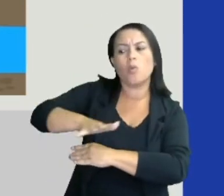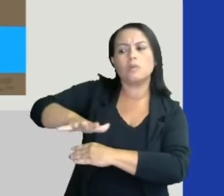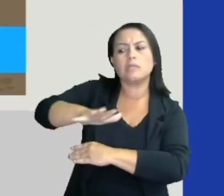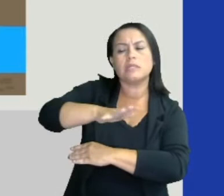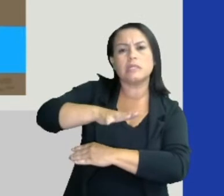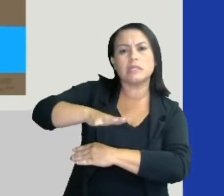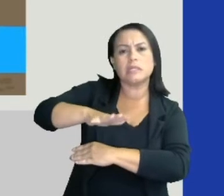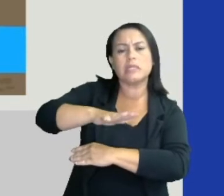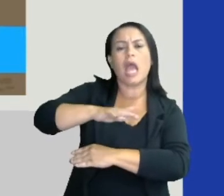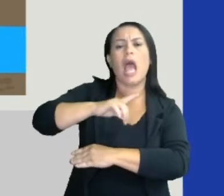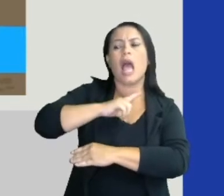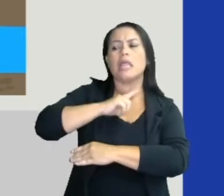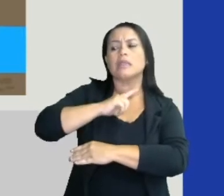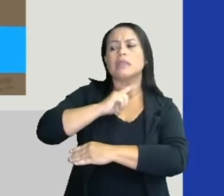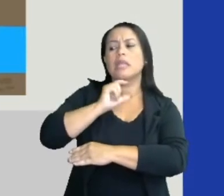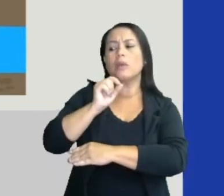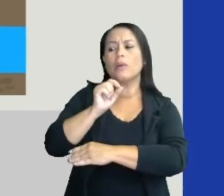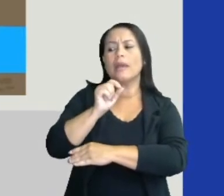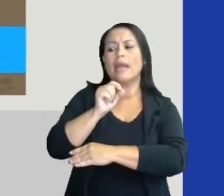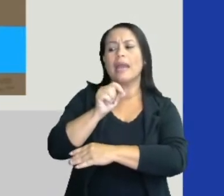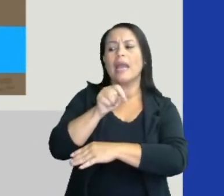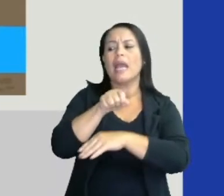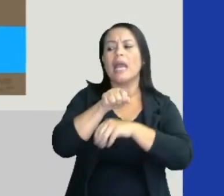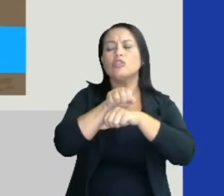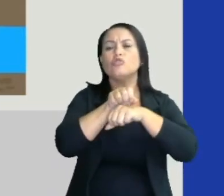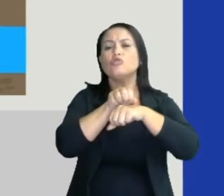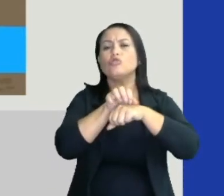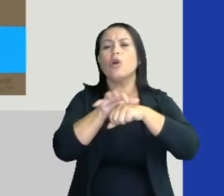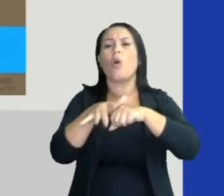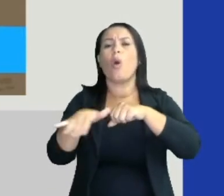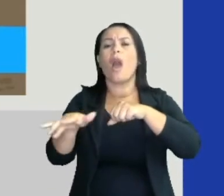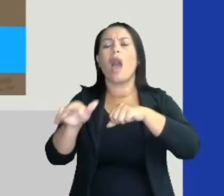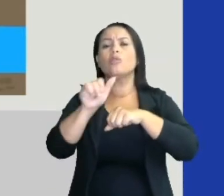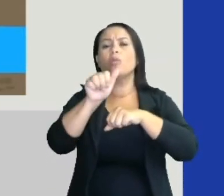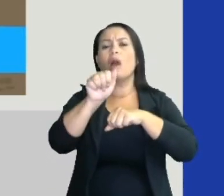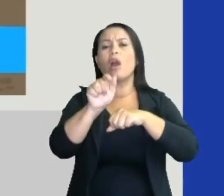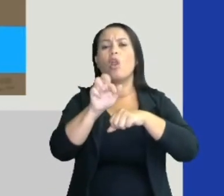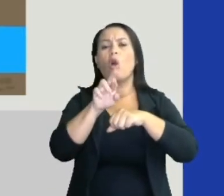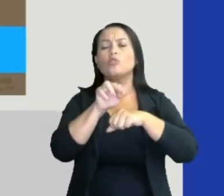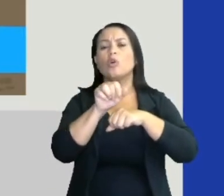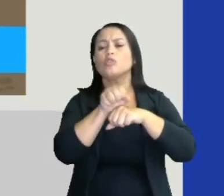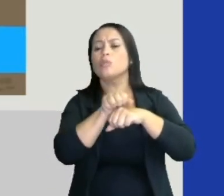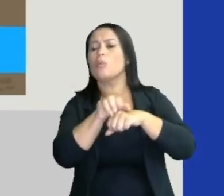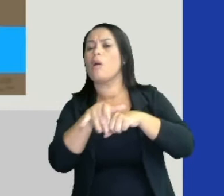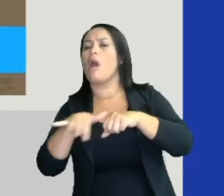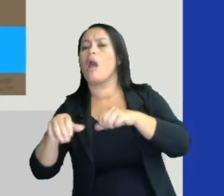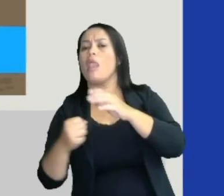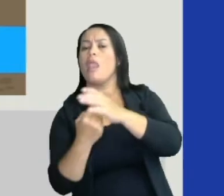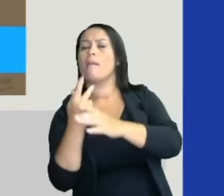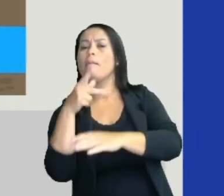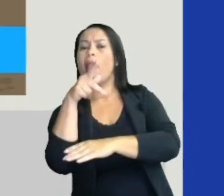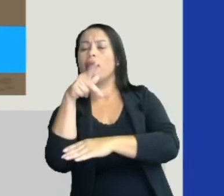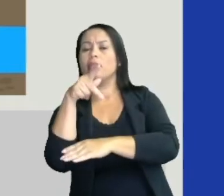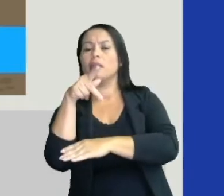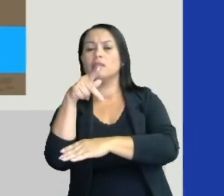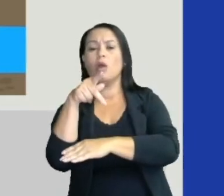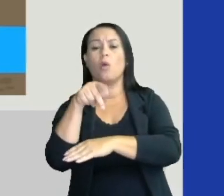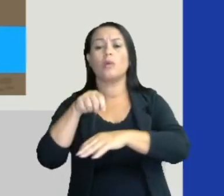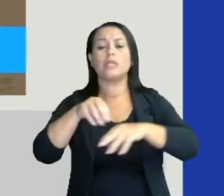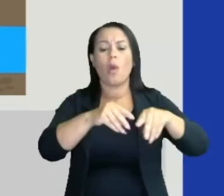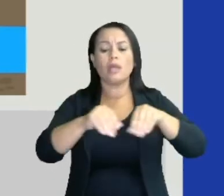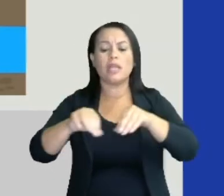e aí tem andar roubada do agrotóxico na utilização do agrotóxico nessa a plantação o